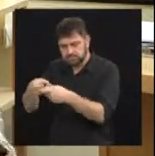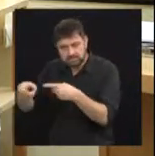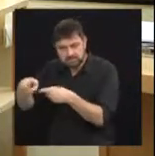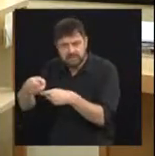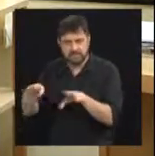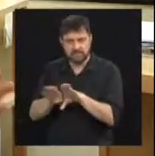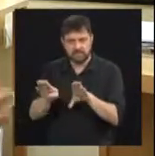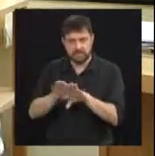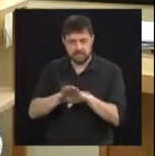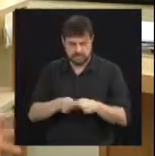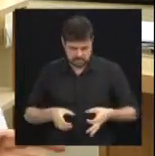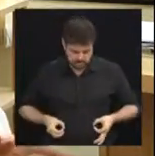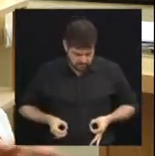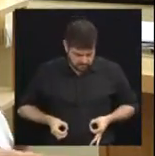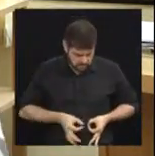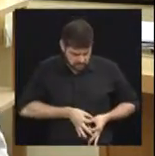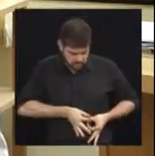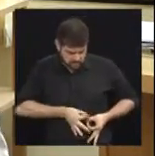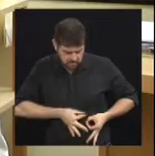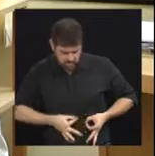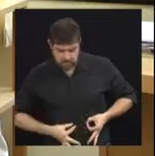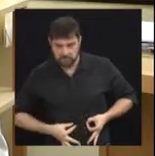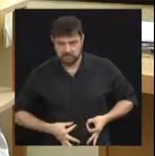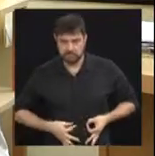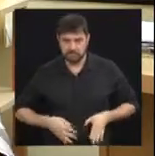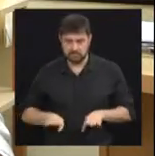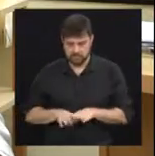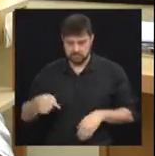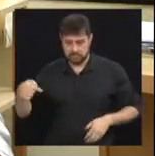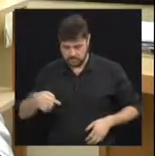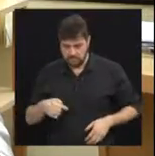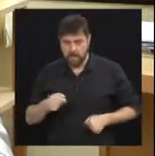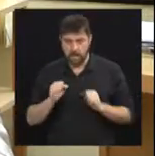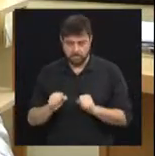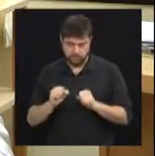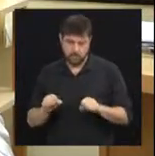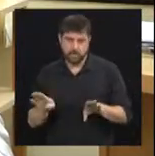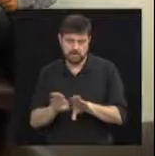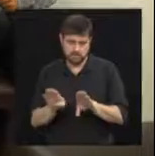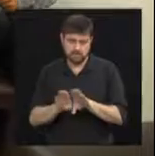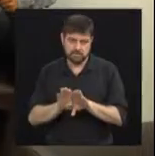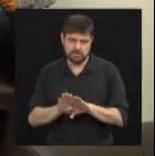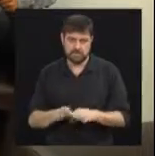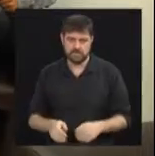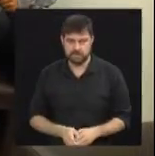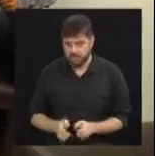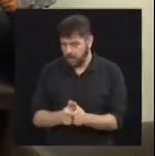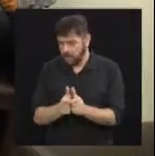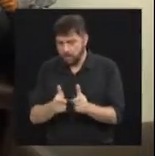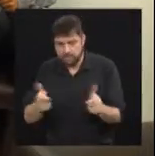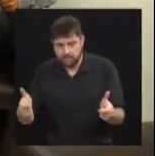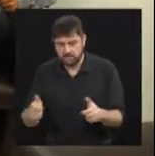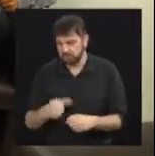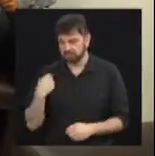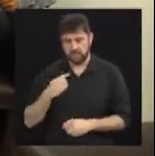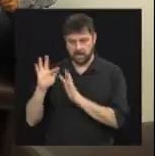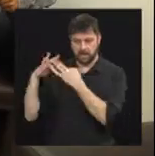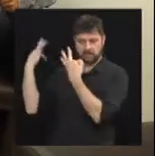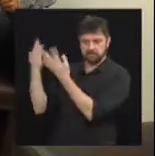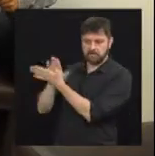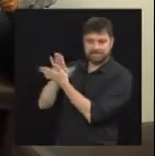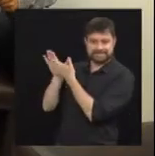alterações relacionadas às trompas ou tubas uterinas, nessas situações, nesses casais, na maioria das vezes nós não